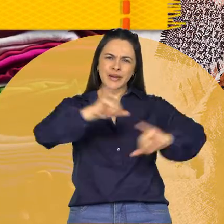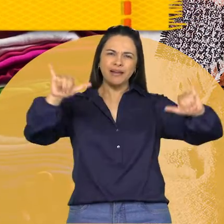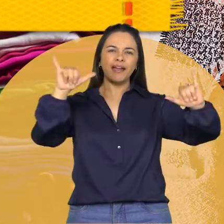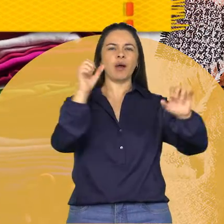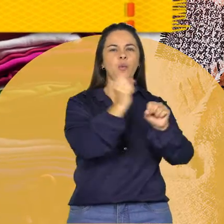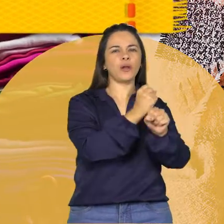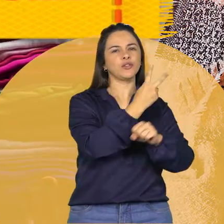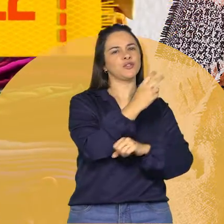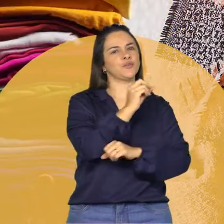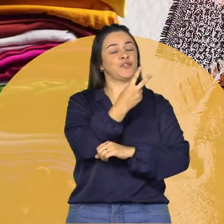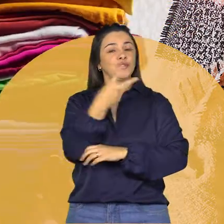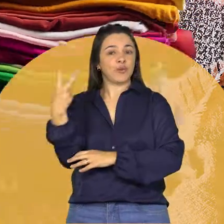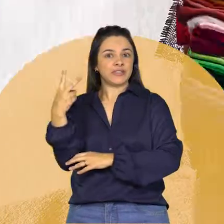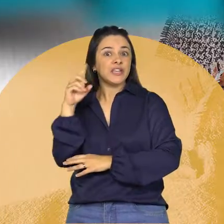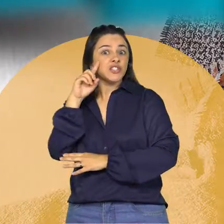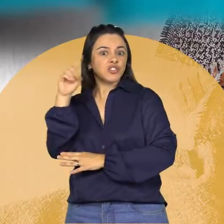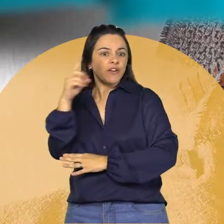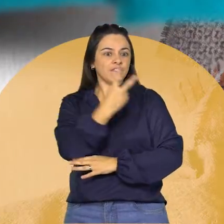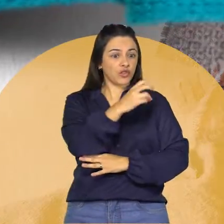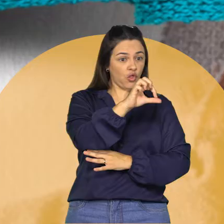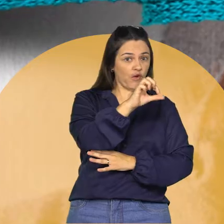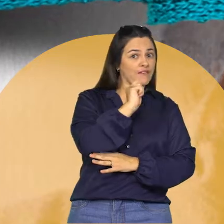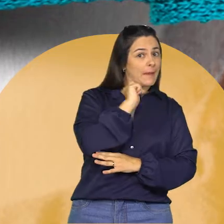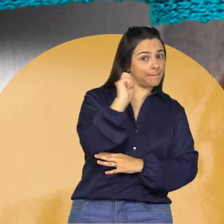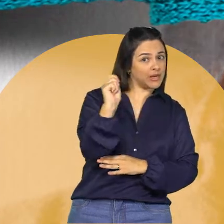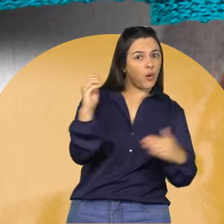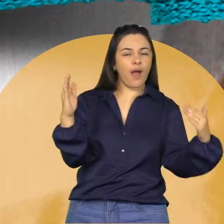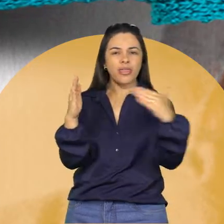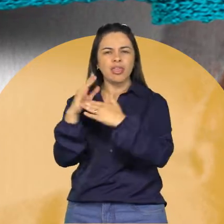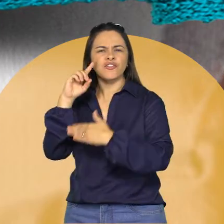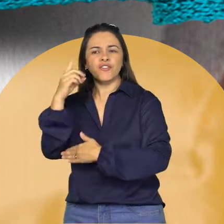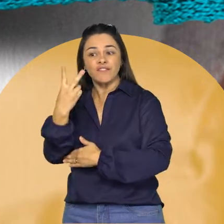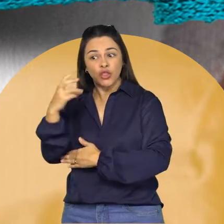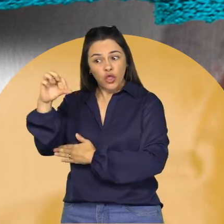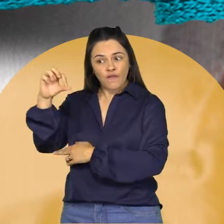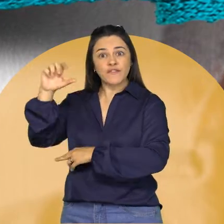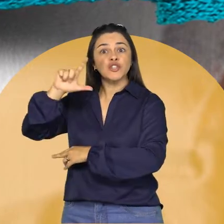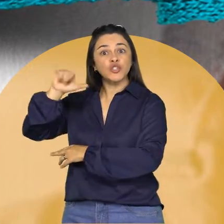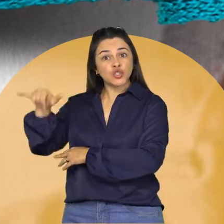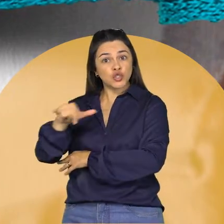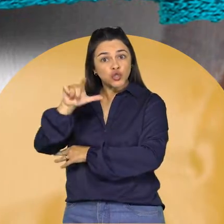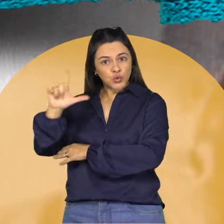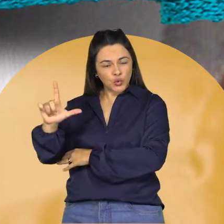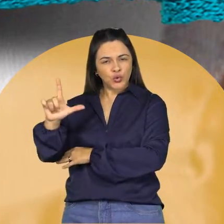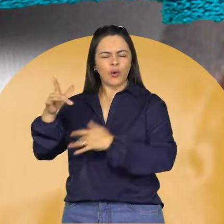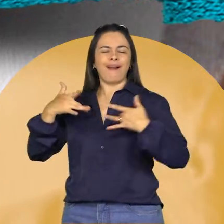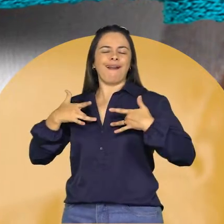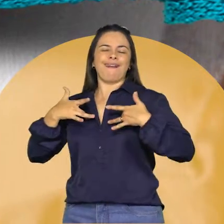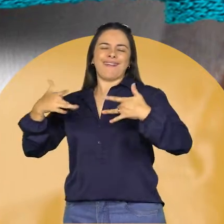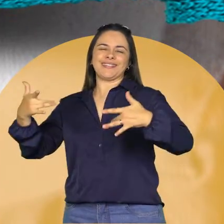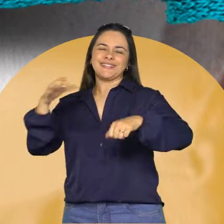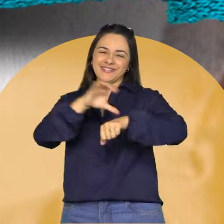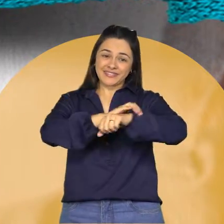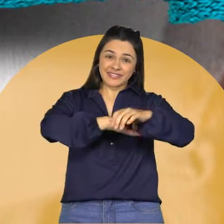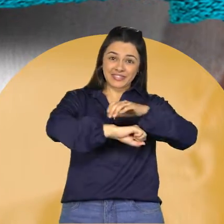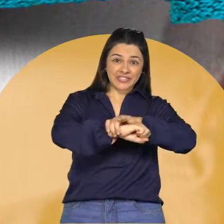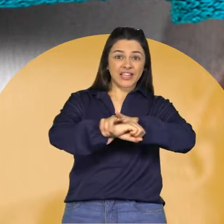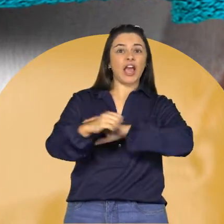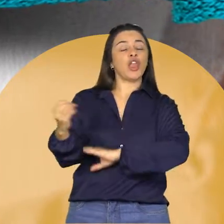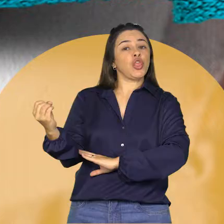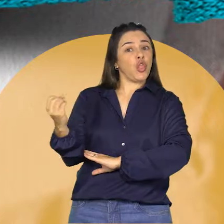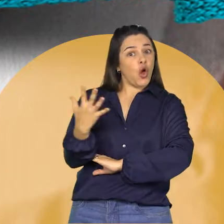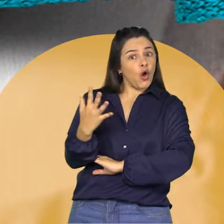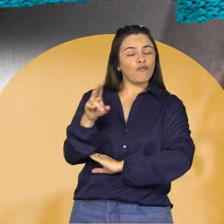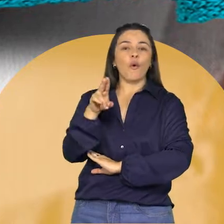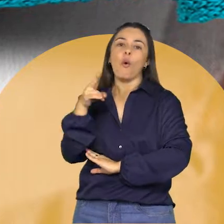2022. De 29 de abril a 29 de julho, faça sua doação de roupas e agasalhos, novos ou em bom estado.